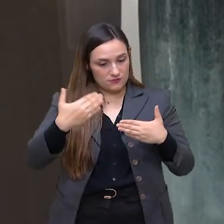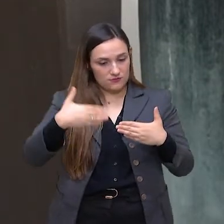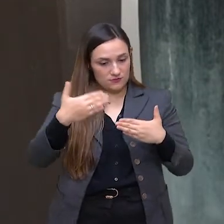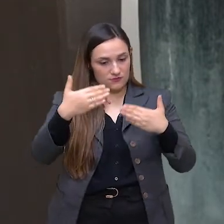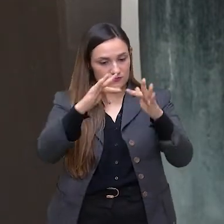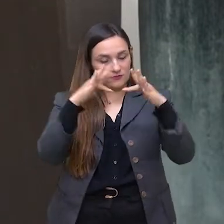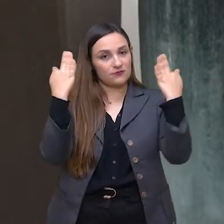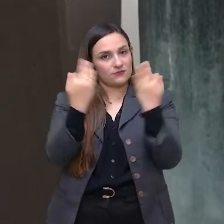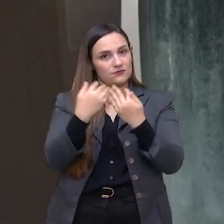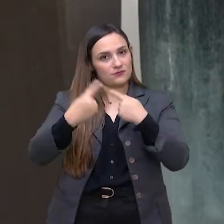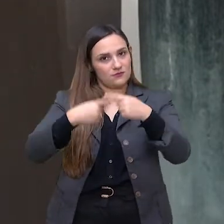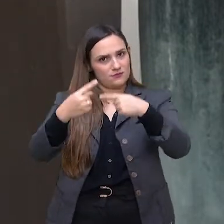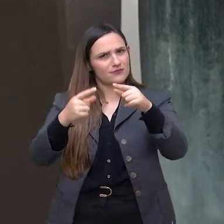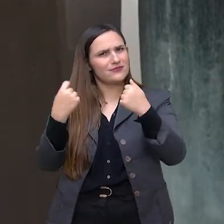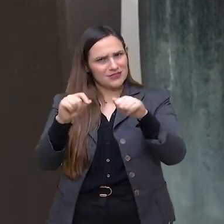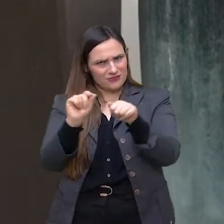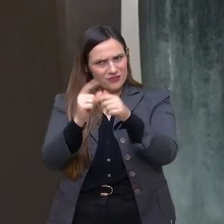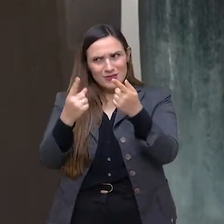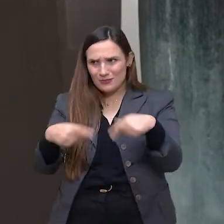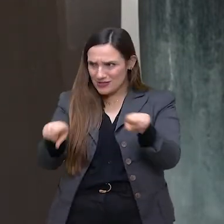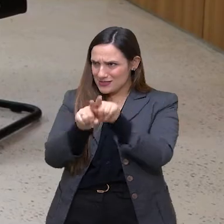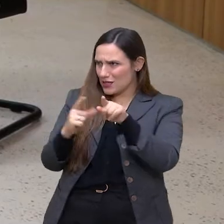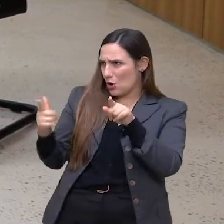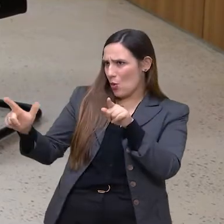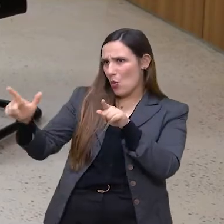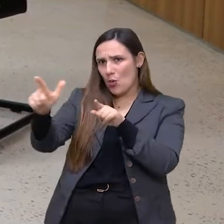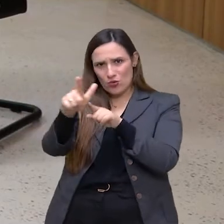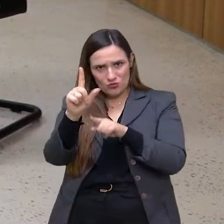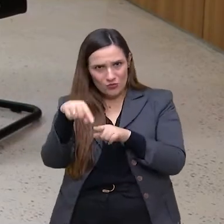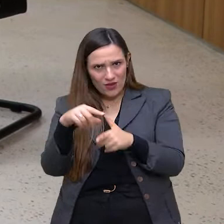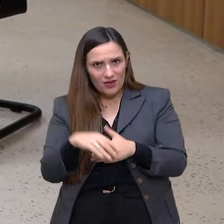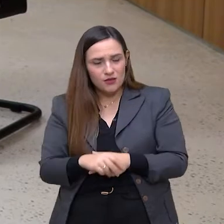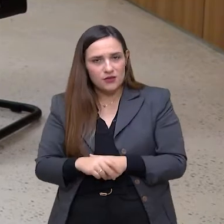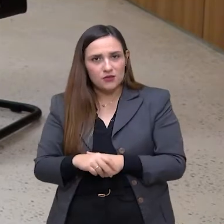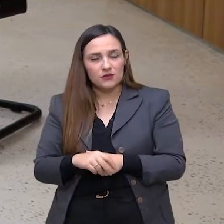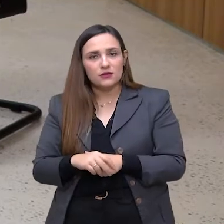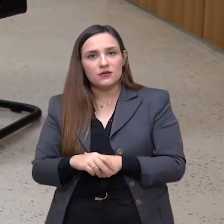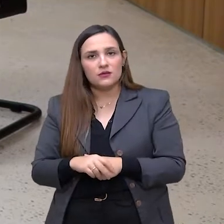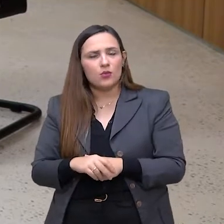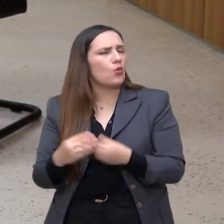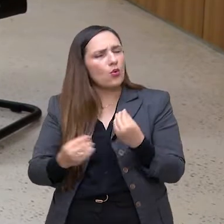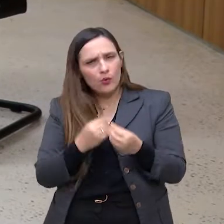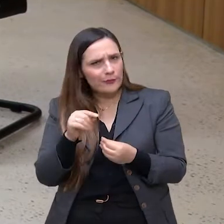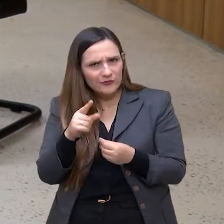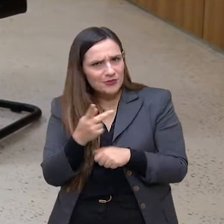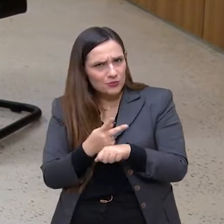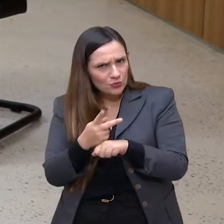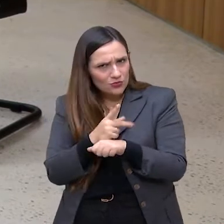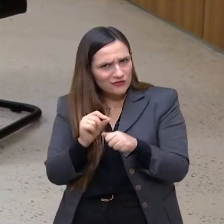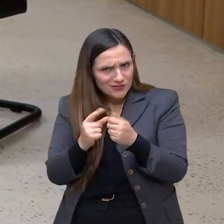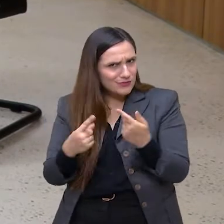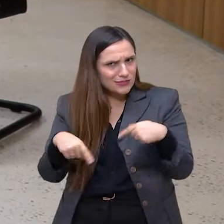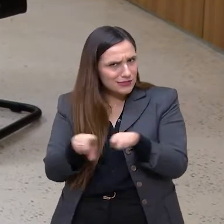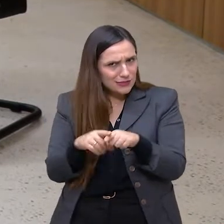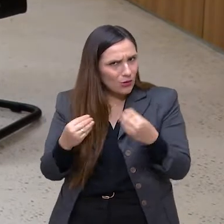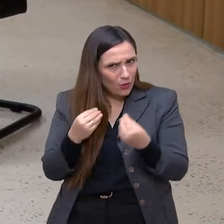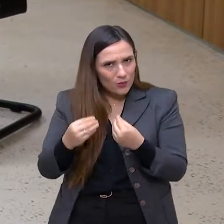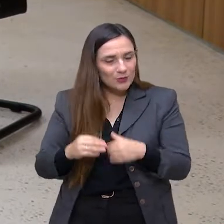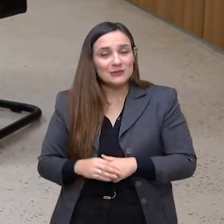é preciso também de parceiros externos, né, doutora? Como isso tem sido buscado, como que isso tem sido